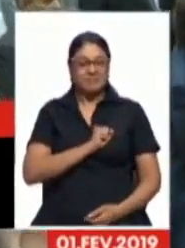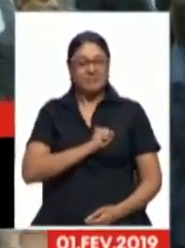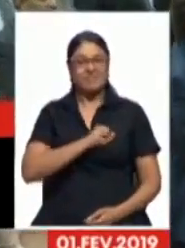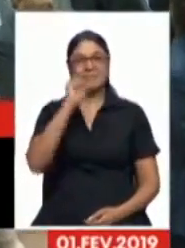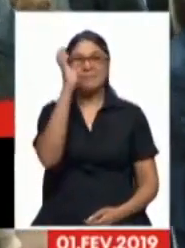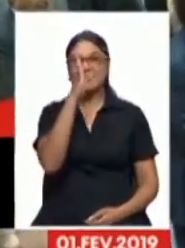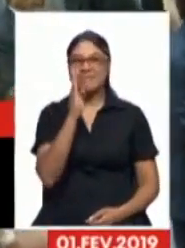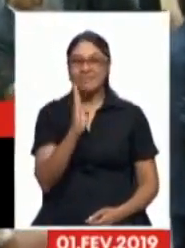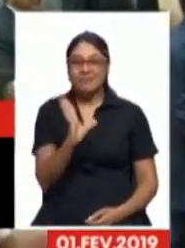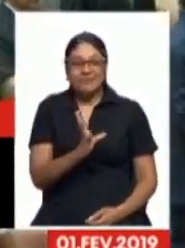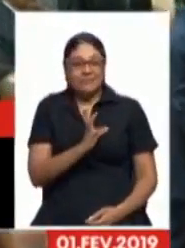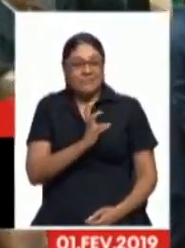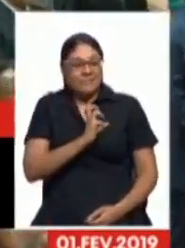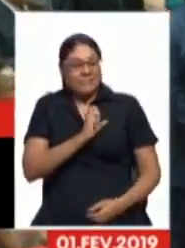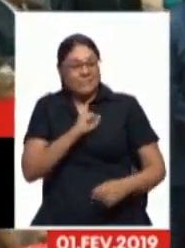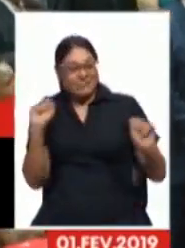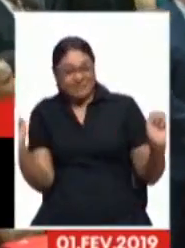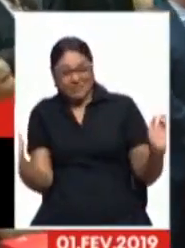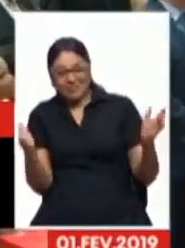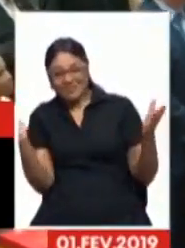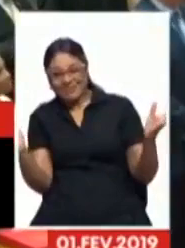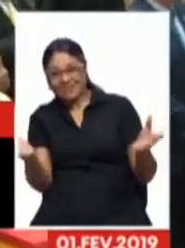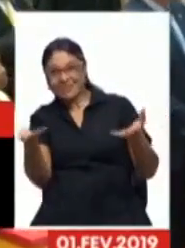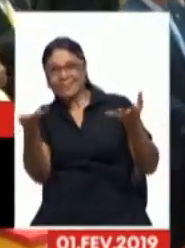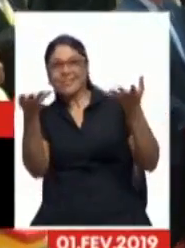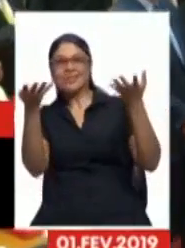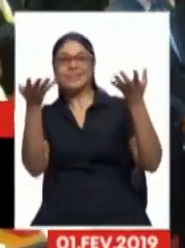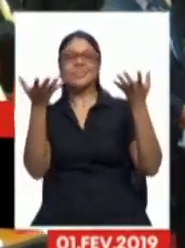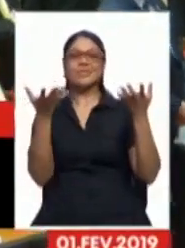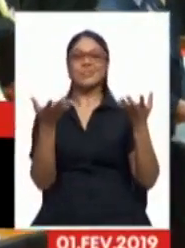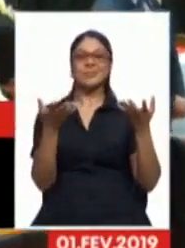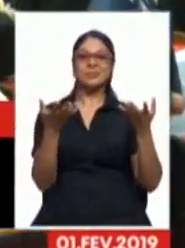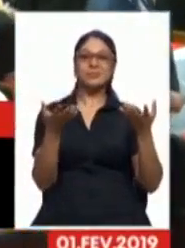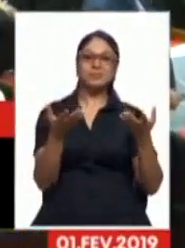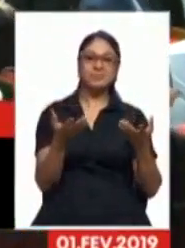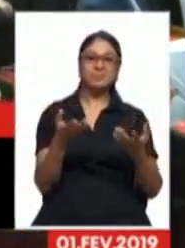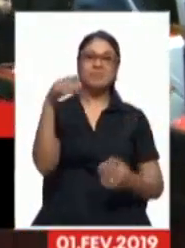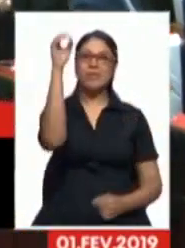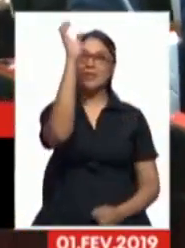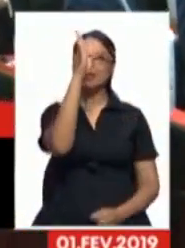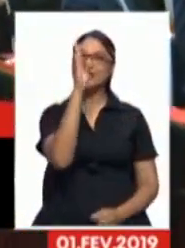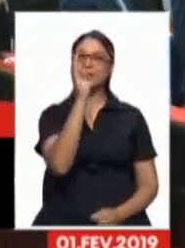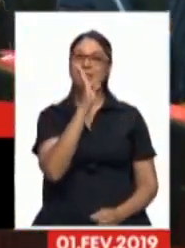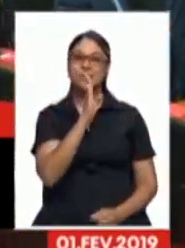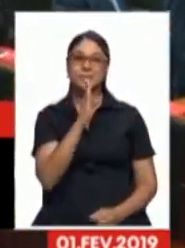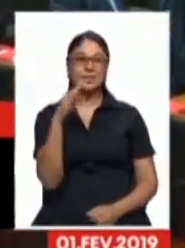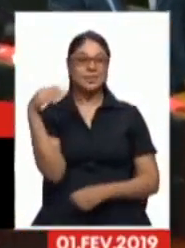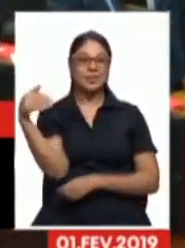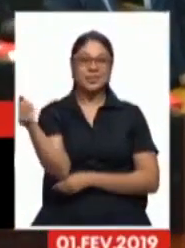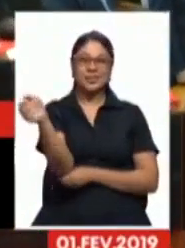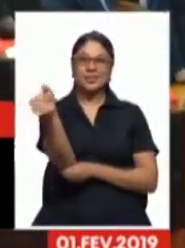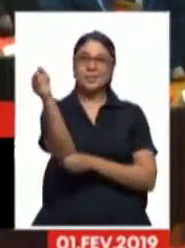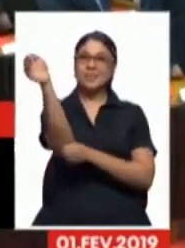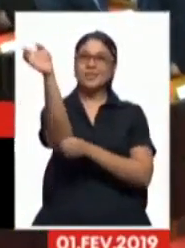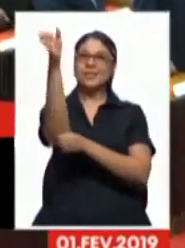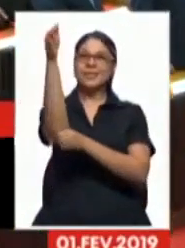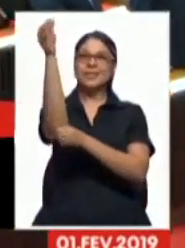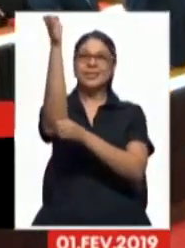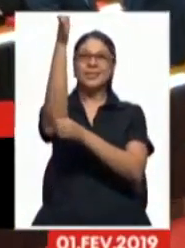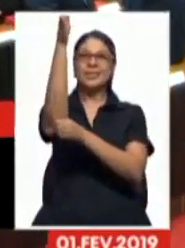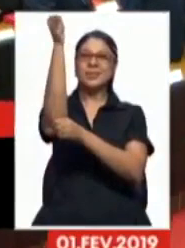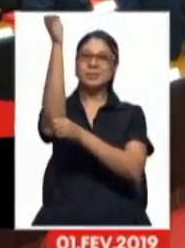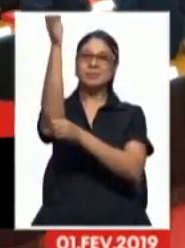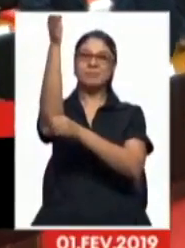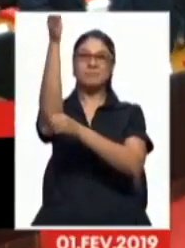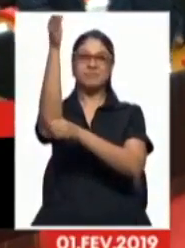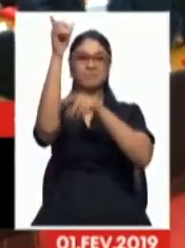Ó pátria amada, idolatrada, salve, salve, Brasil, de amor eterno seja o